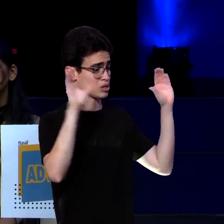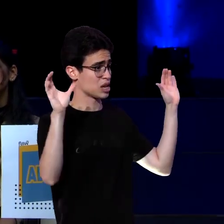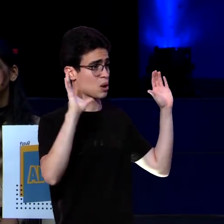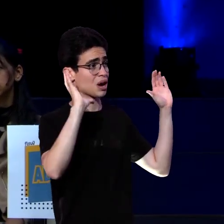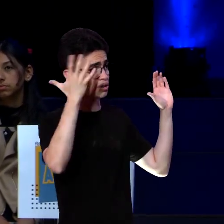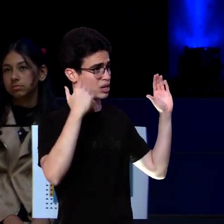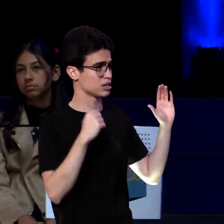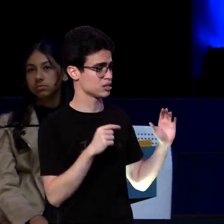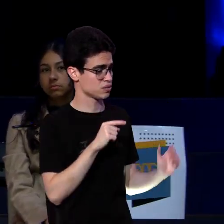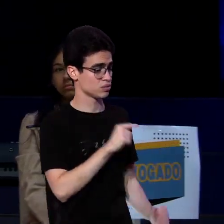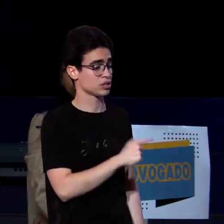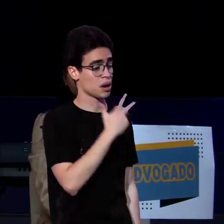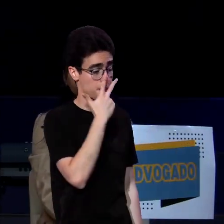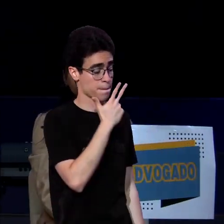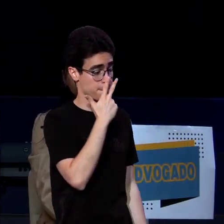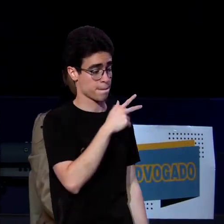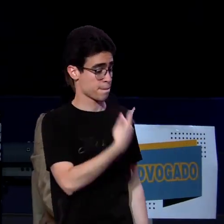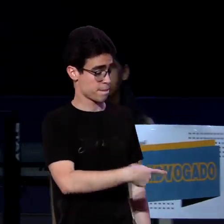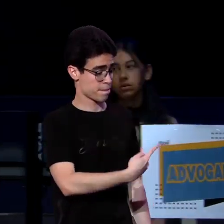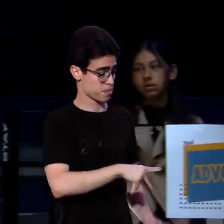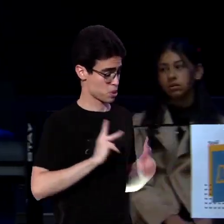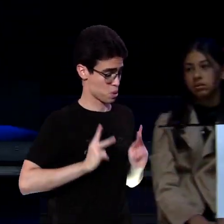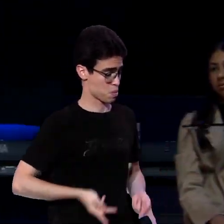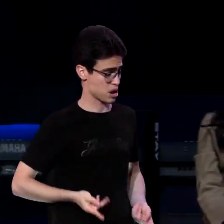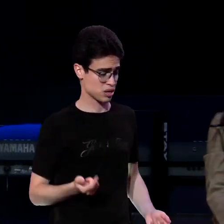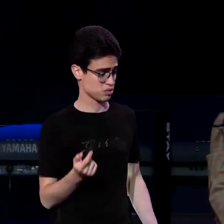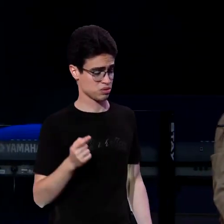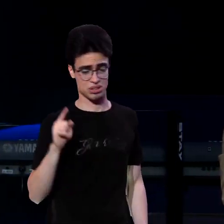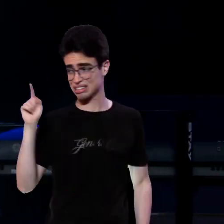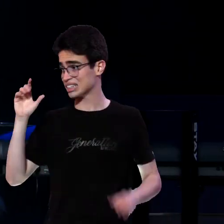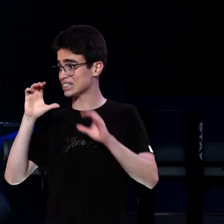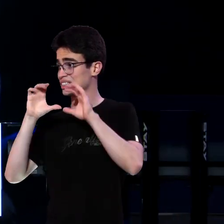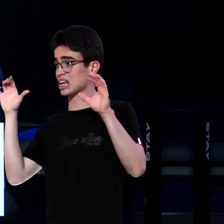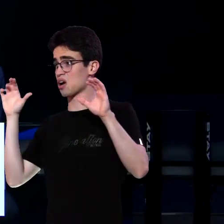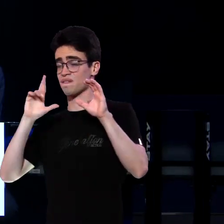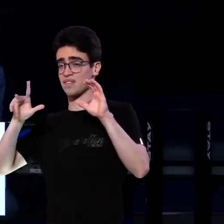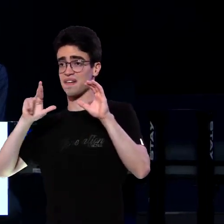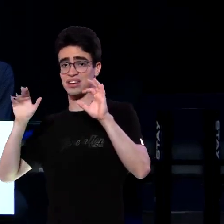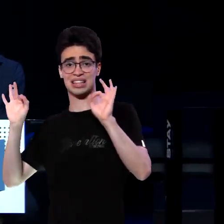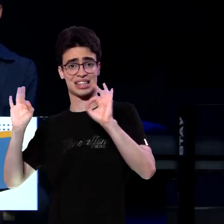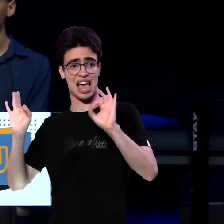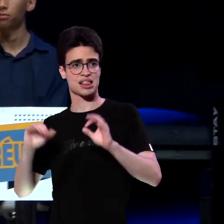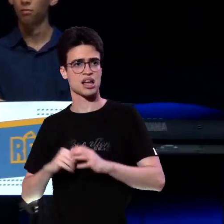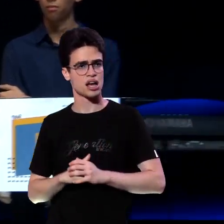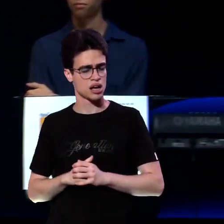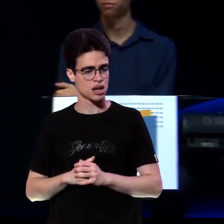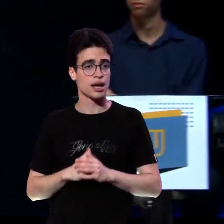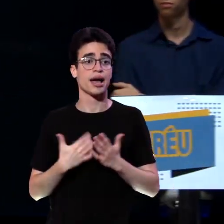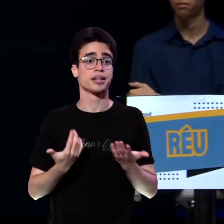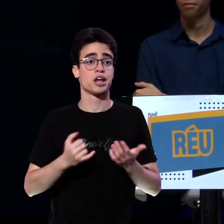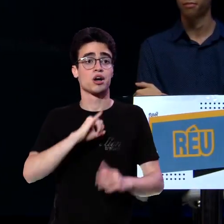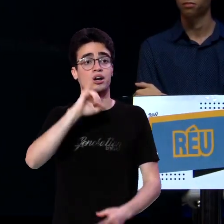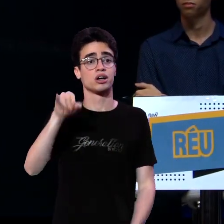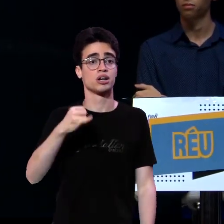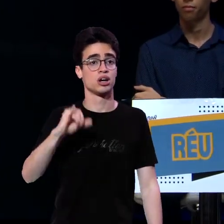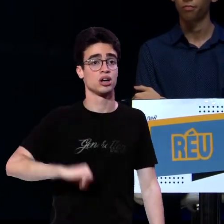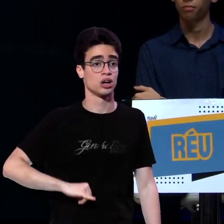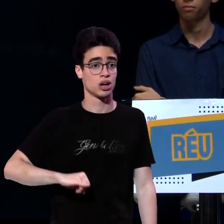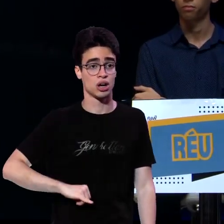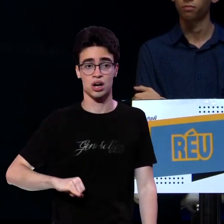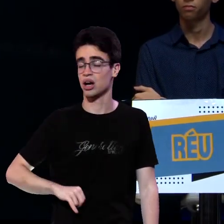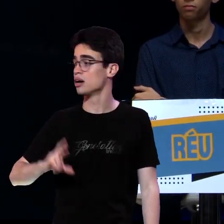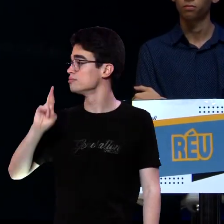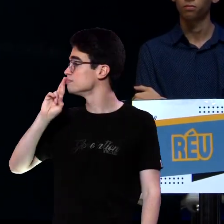olhando como alguém que está no tribunal humano, não no tribunal celeste. E aí Jó responde para Deus pela